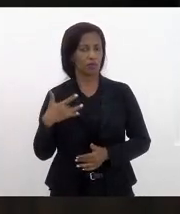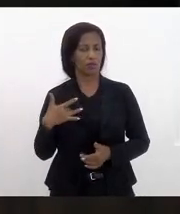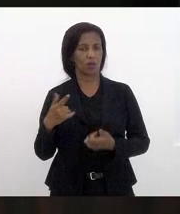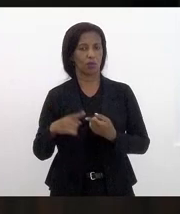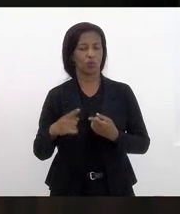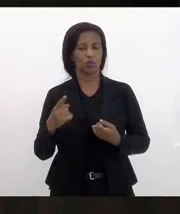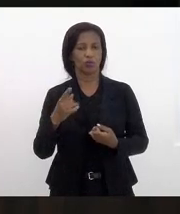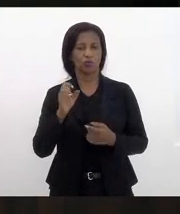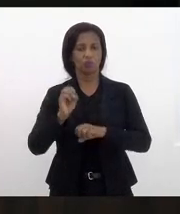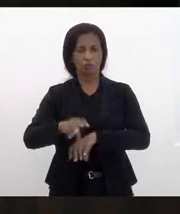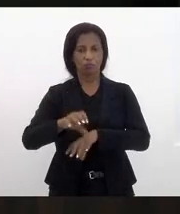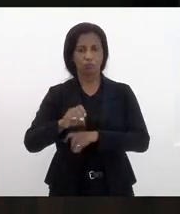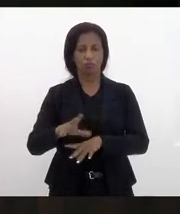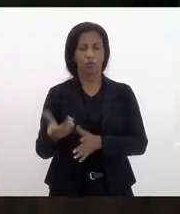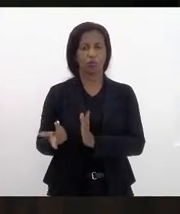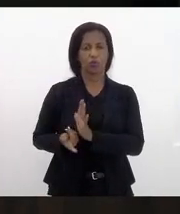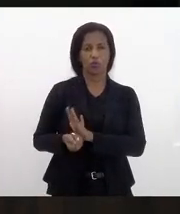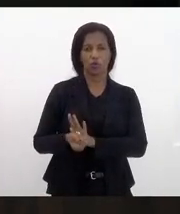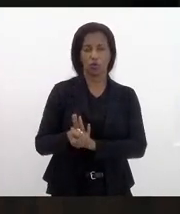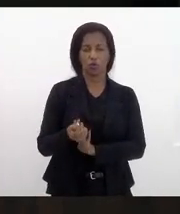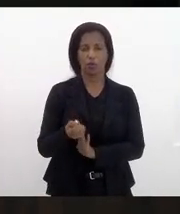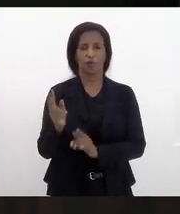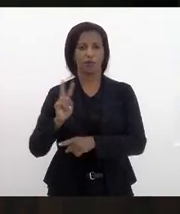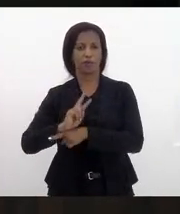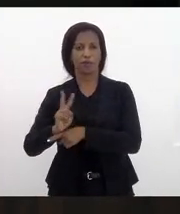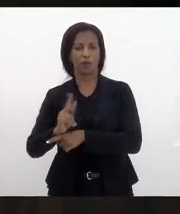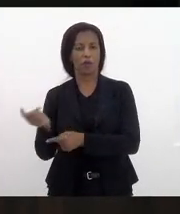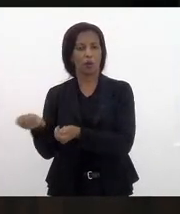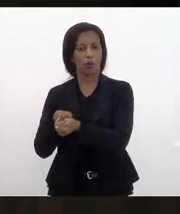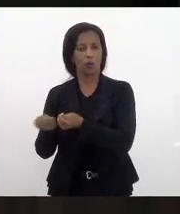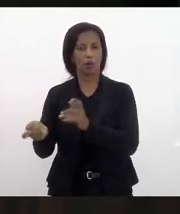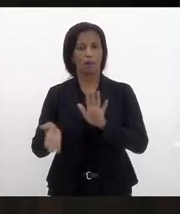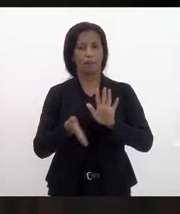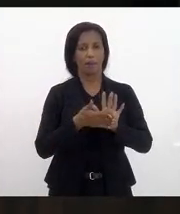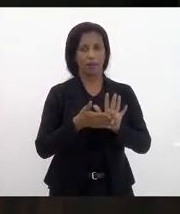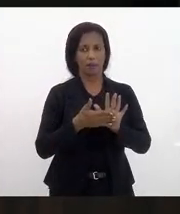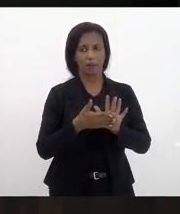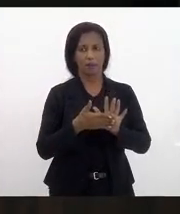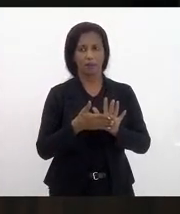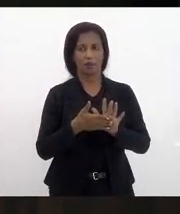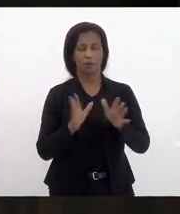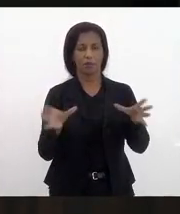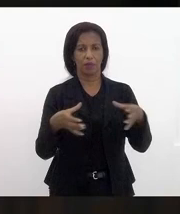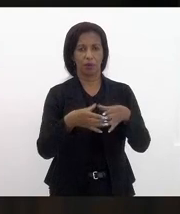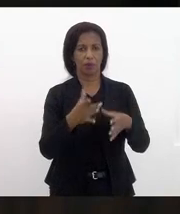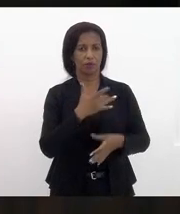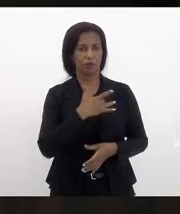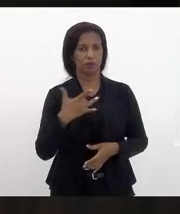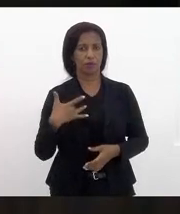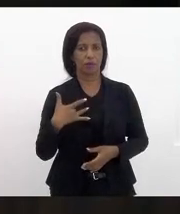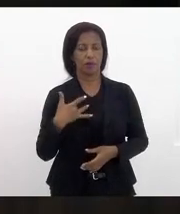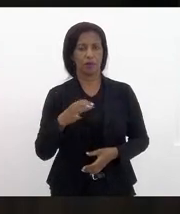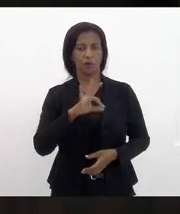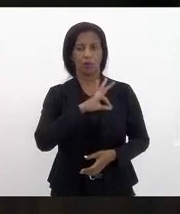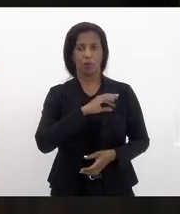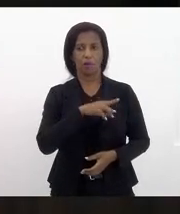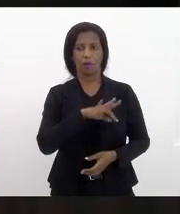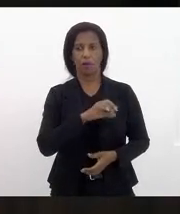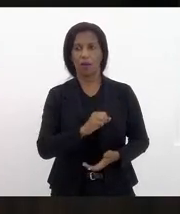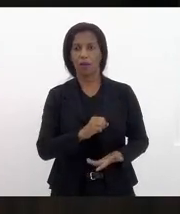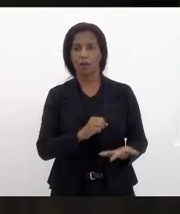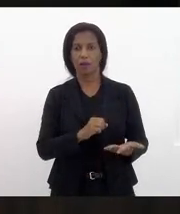educação, de orçamento e finanças, fiscalização financeira e controle. Para emitir parecer pela comissão de saúde, deputada Marta Rocha,